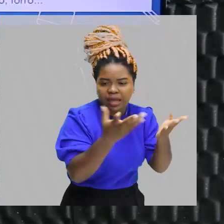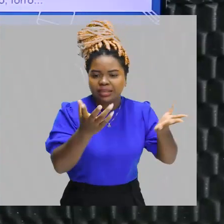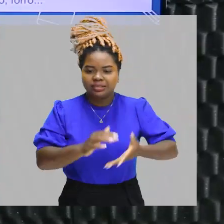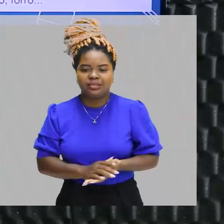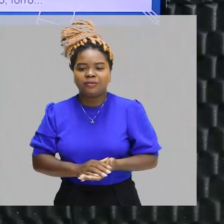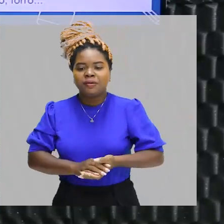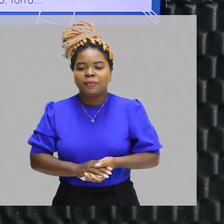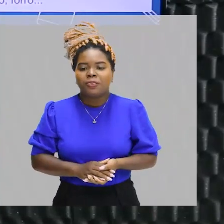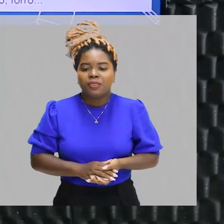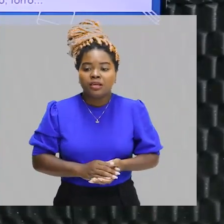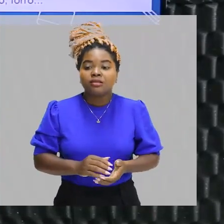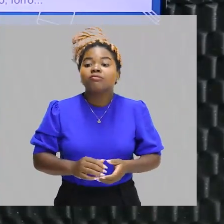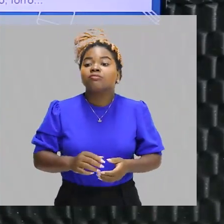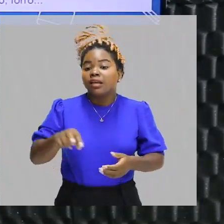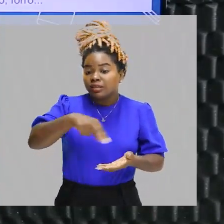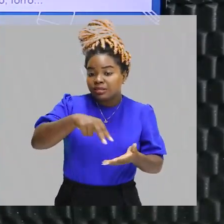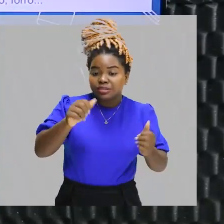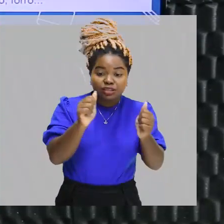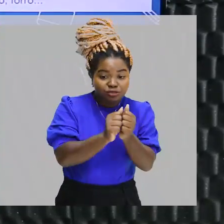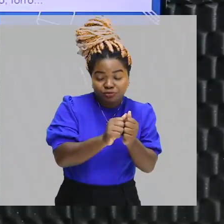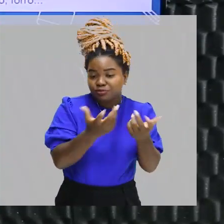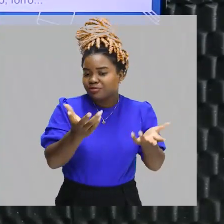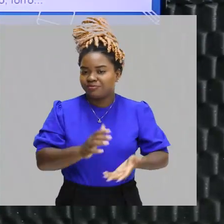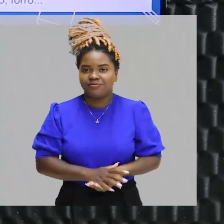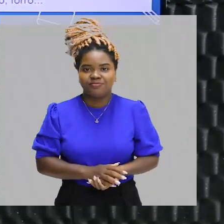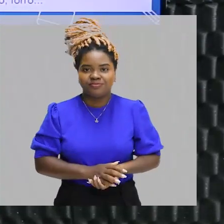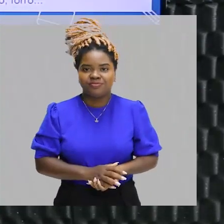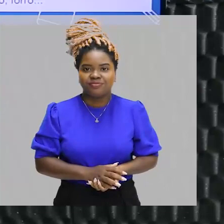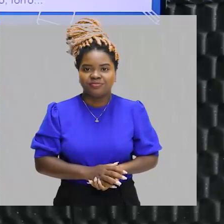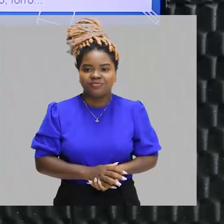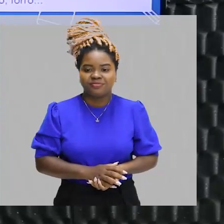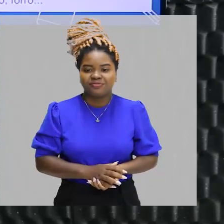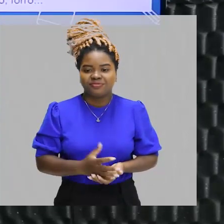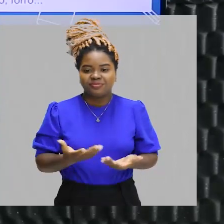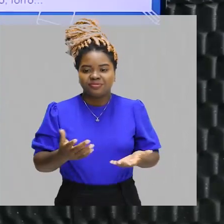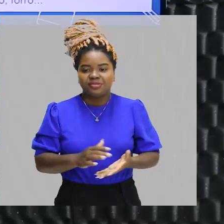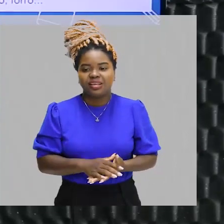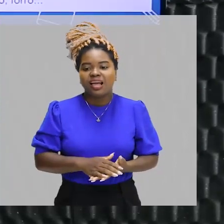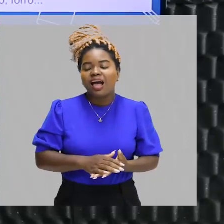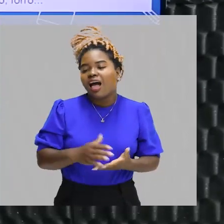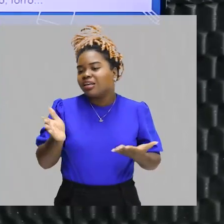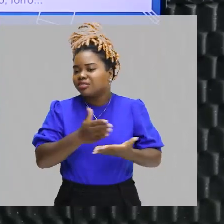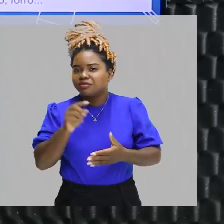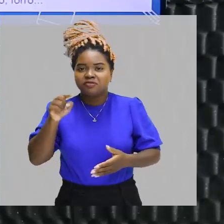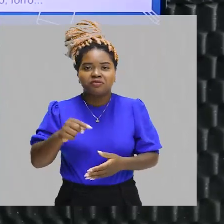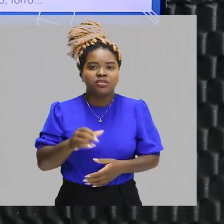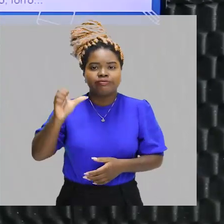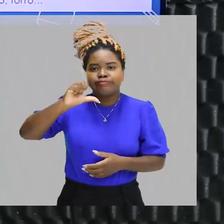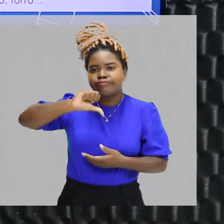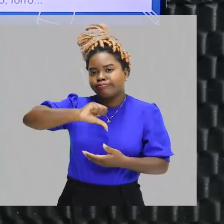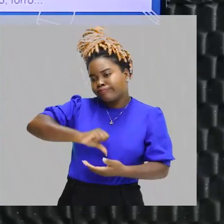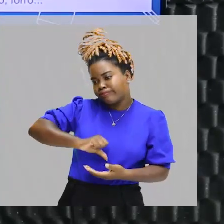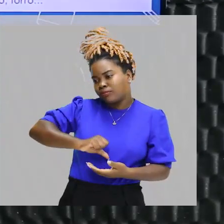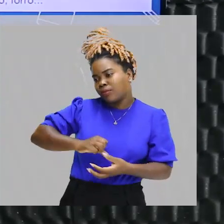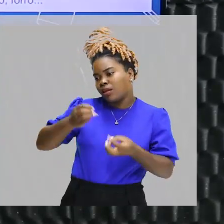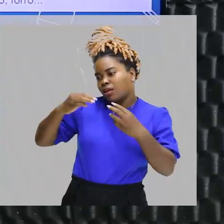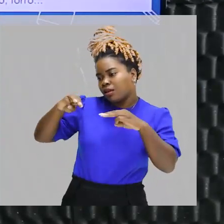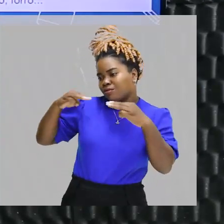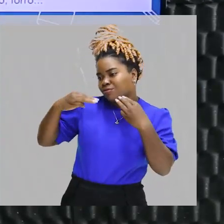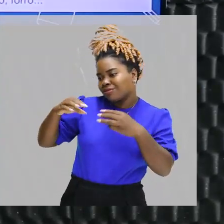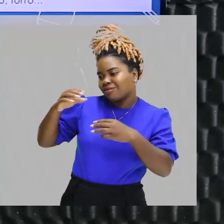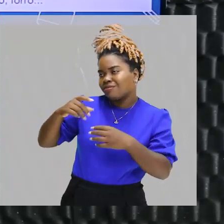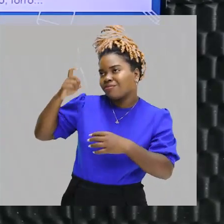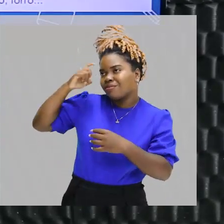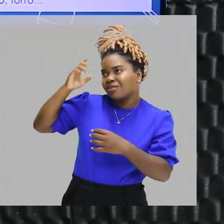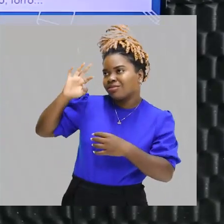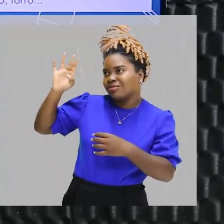vassoura. Mas a música também é capaz de dizer assim, vai doido, te joga dentro do buraco, tu tá na bad, piora a situação. A música é capaz de te levar a um momento